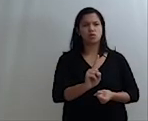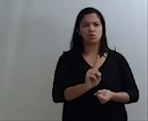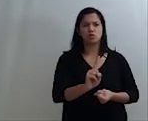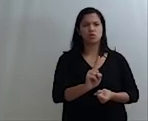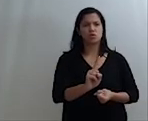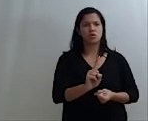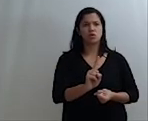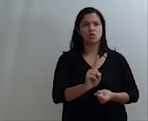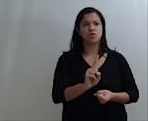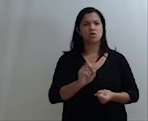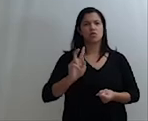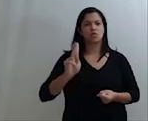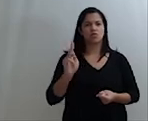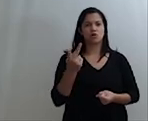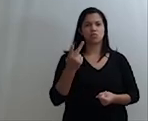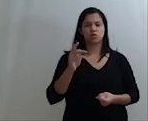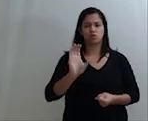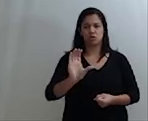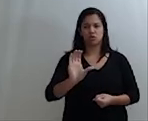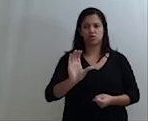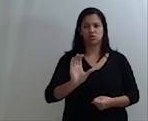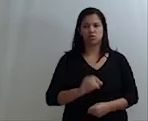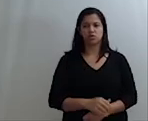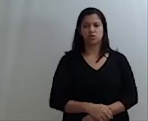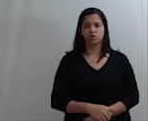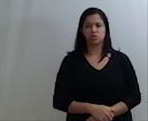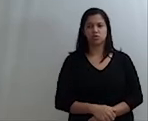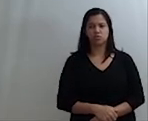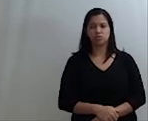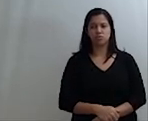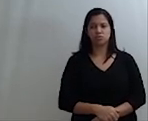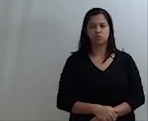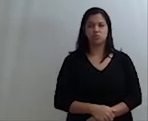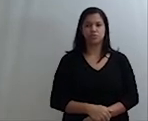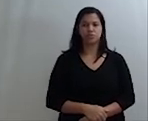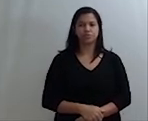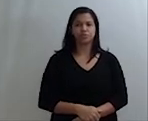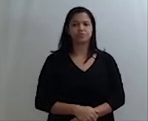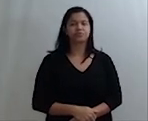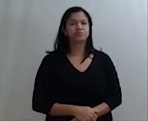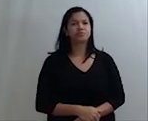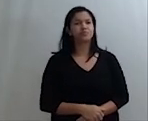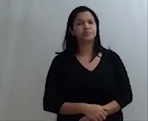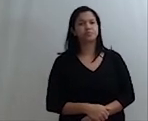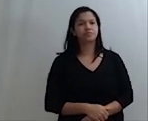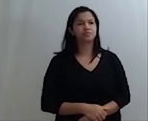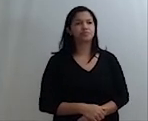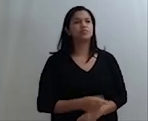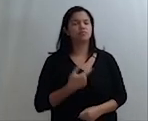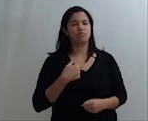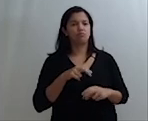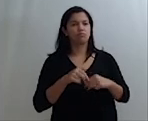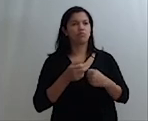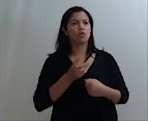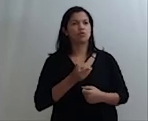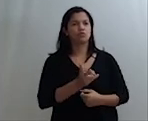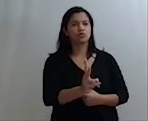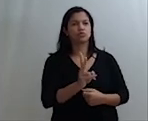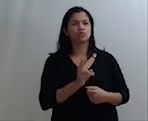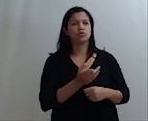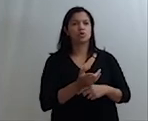recurso Obrigado D adones eu devolvo a palavra a ilustre relatora senhor presidente senhores